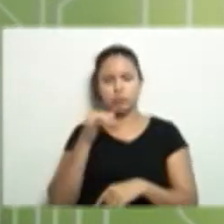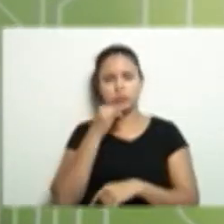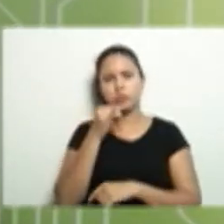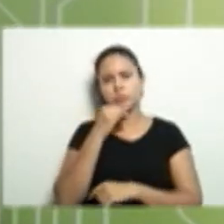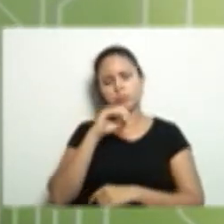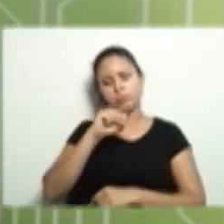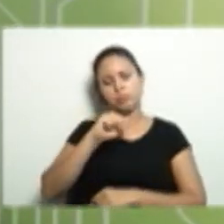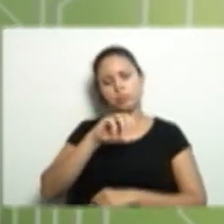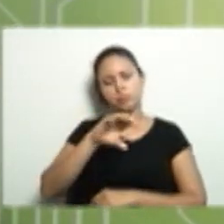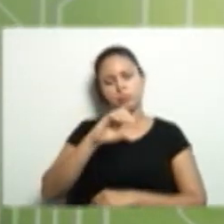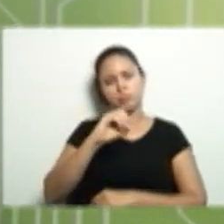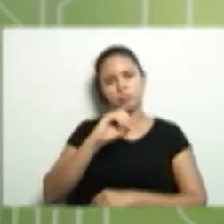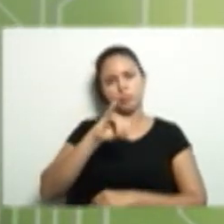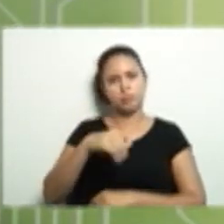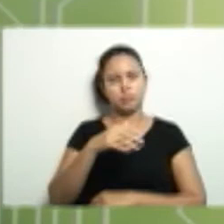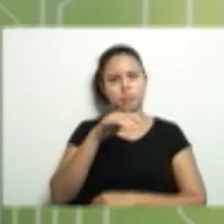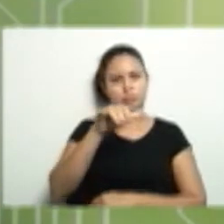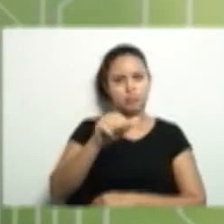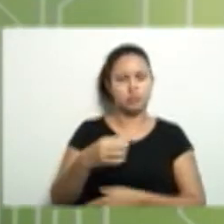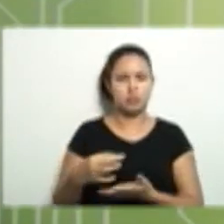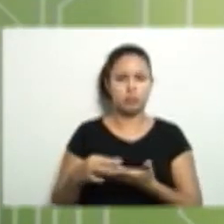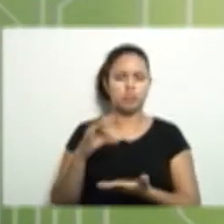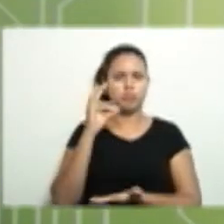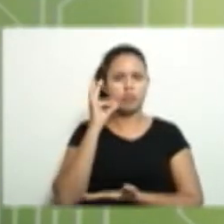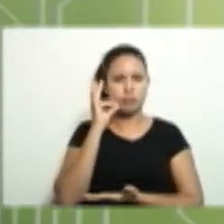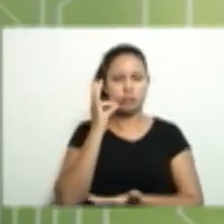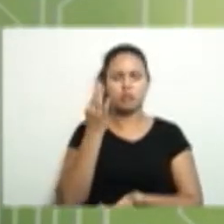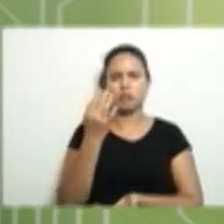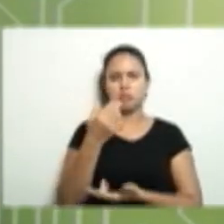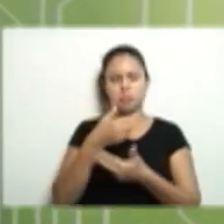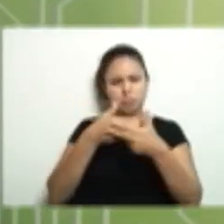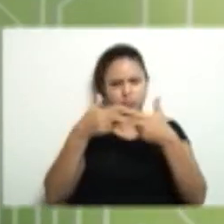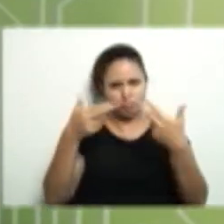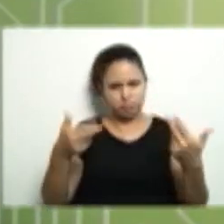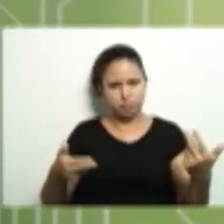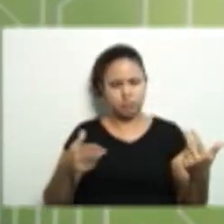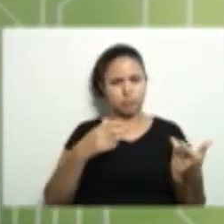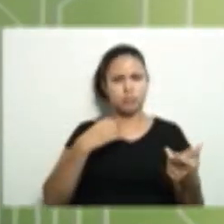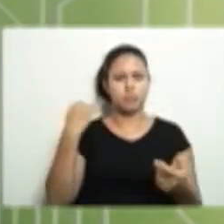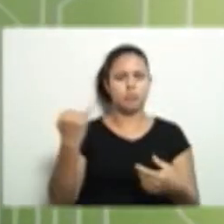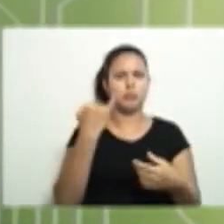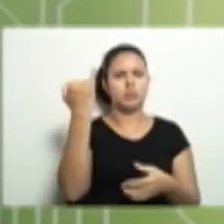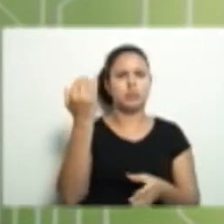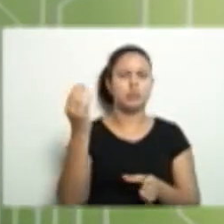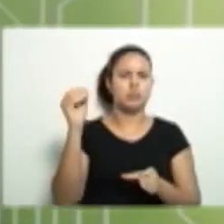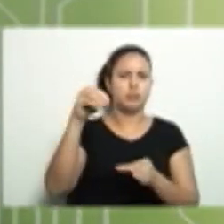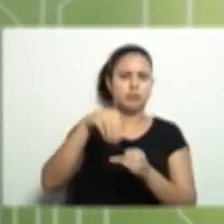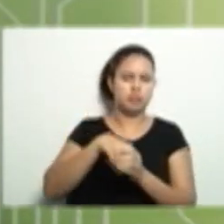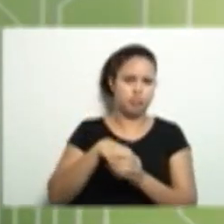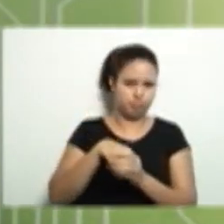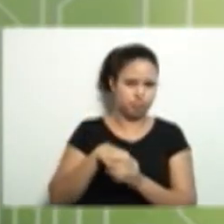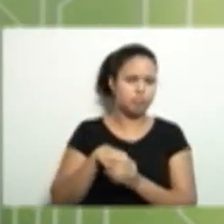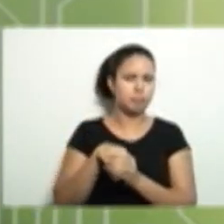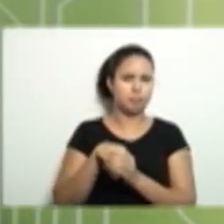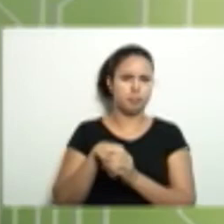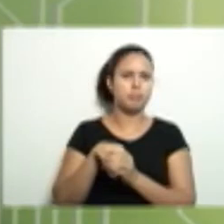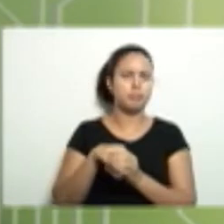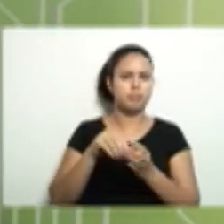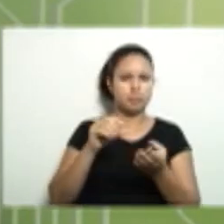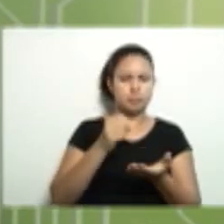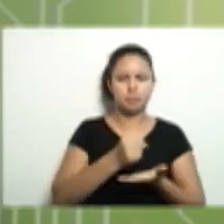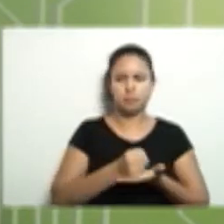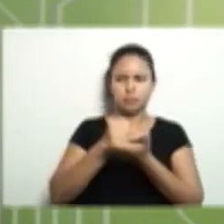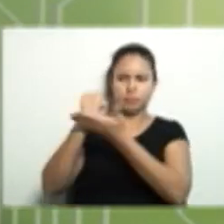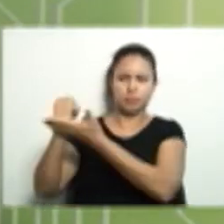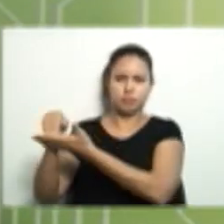regiões a gente vai discutir o cacau, alguns produtos que têm alguma importância muito relevante assim, na questão de exportação. O Brasil a gente também fala